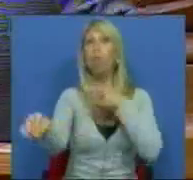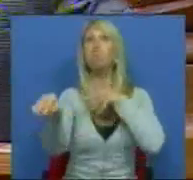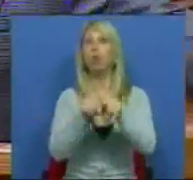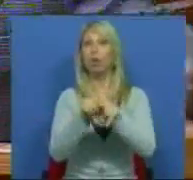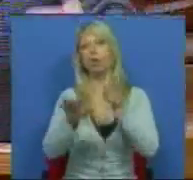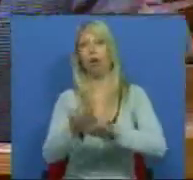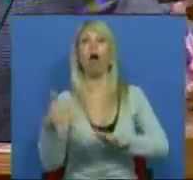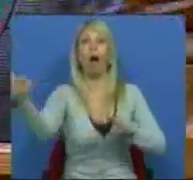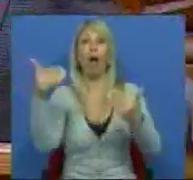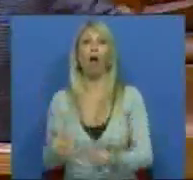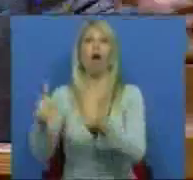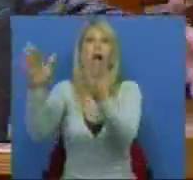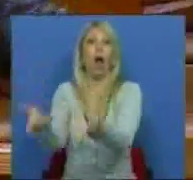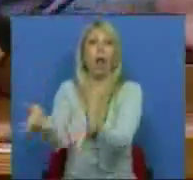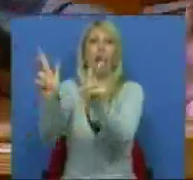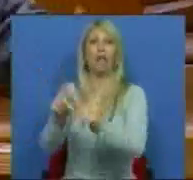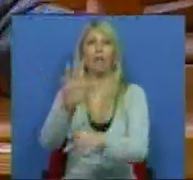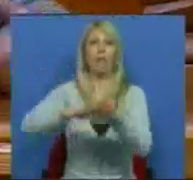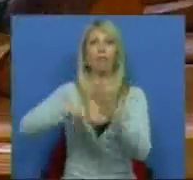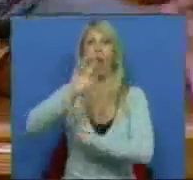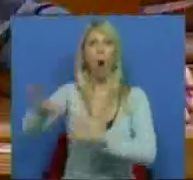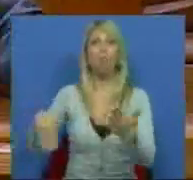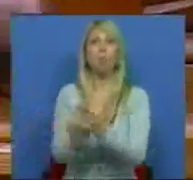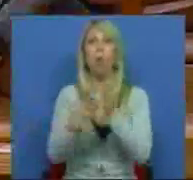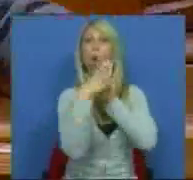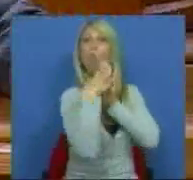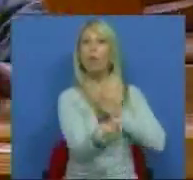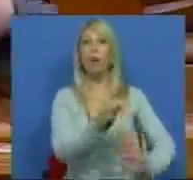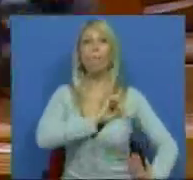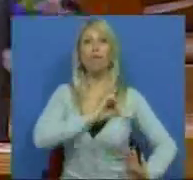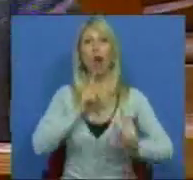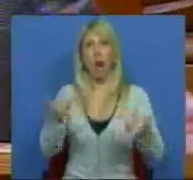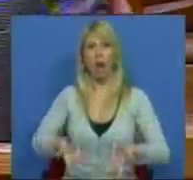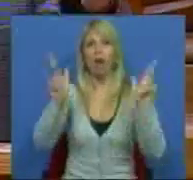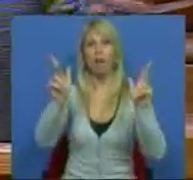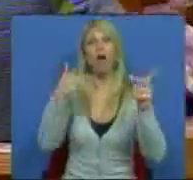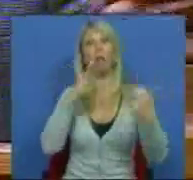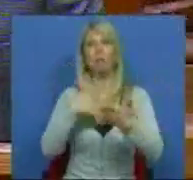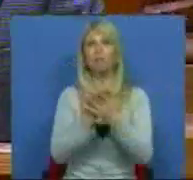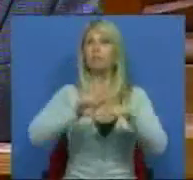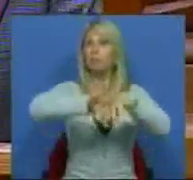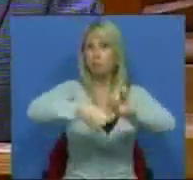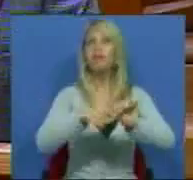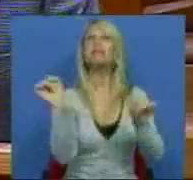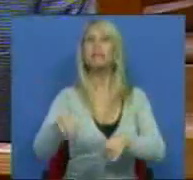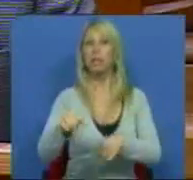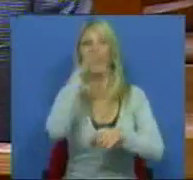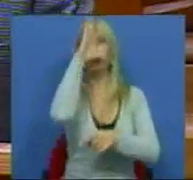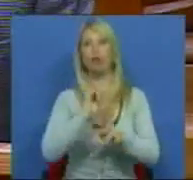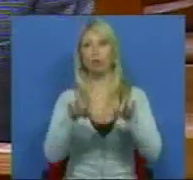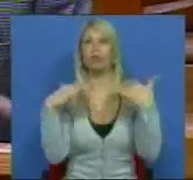à direita o campo vago para propor o seu modelo privatístico e liberal e destruidor, esse sim, do Estado